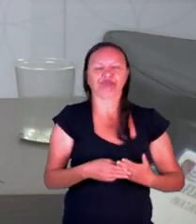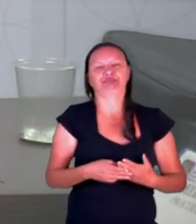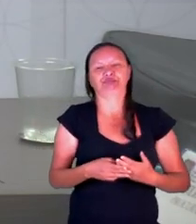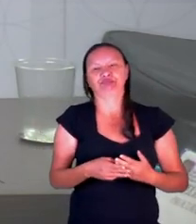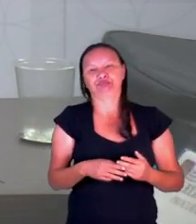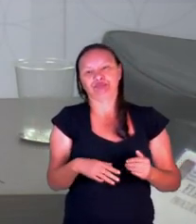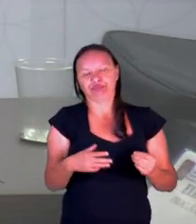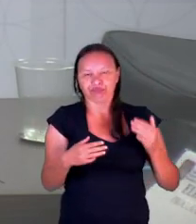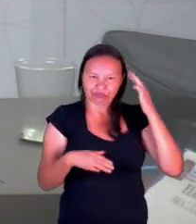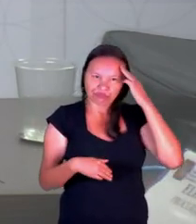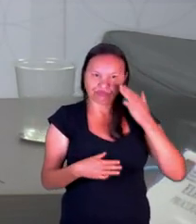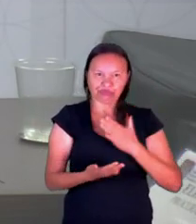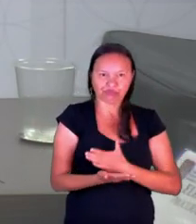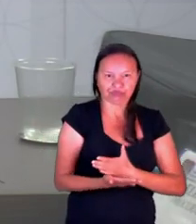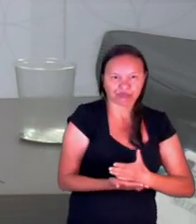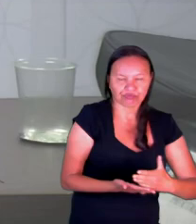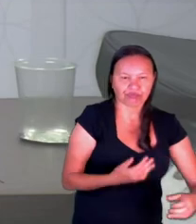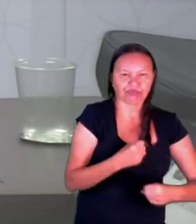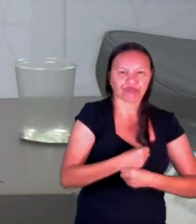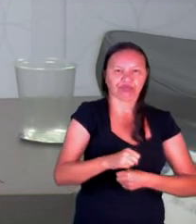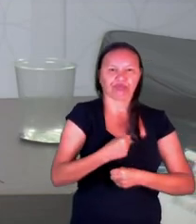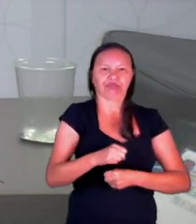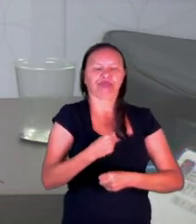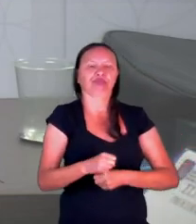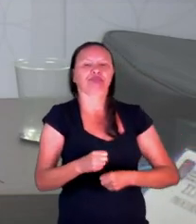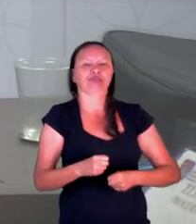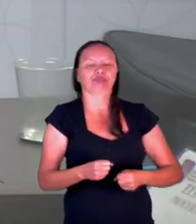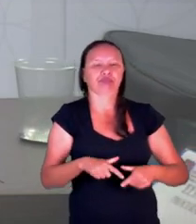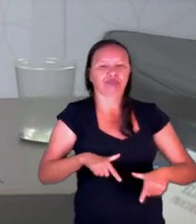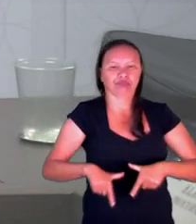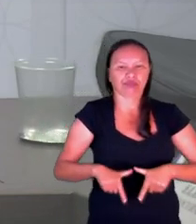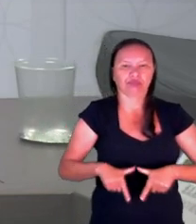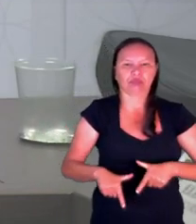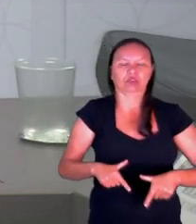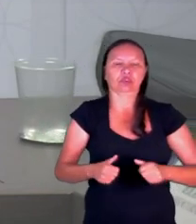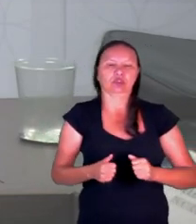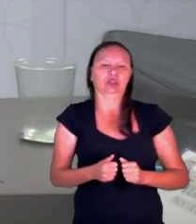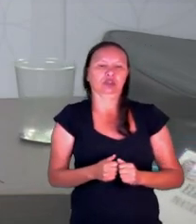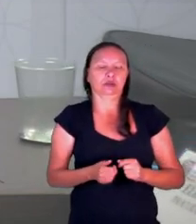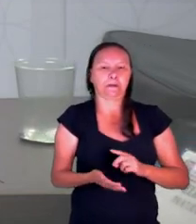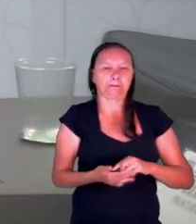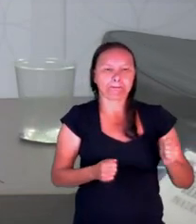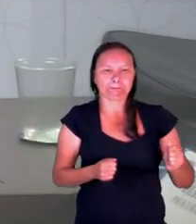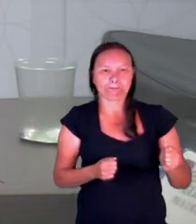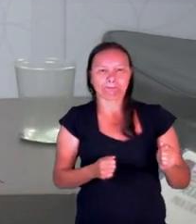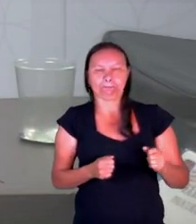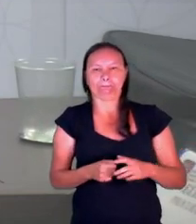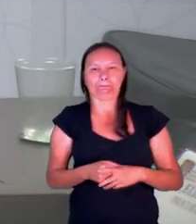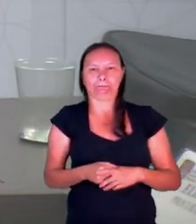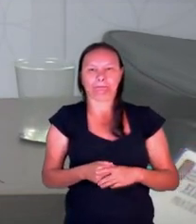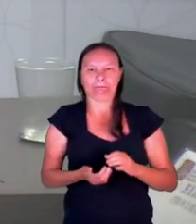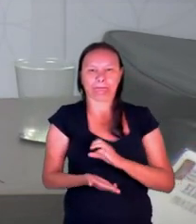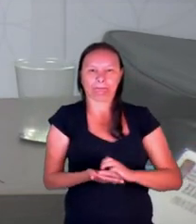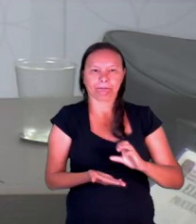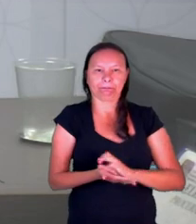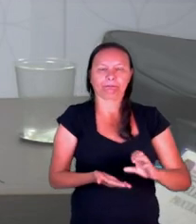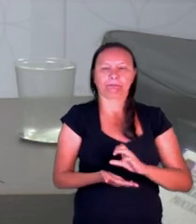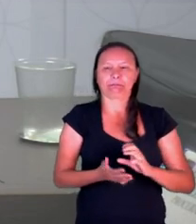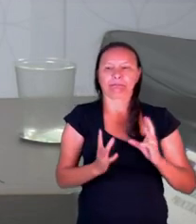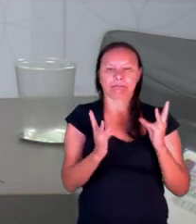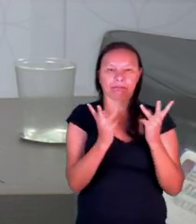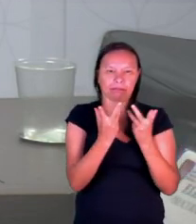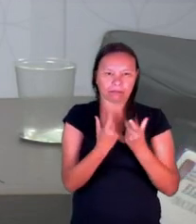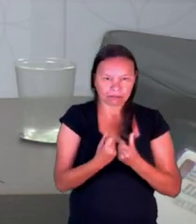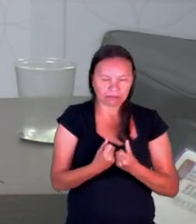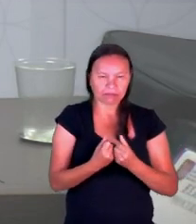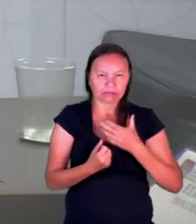que passado esses anos todos Então temos que trabalhar na lógica do da capacitação de todos e